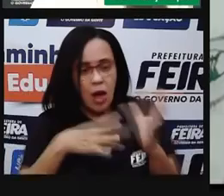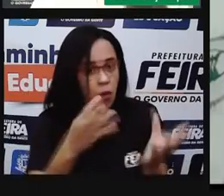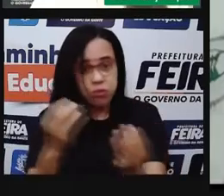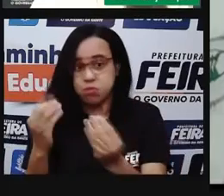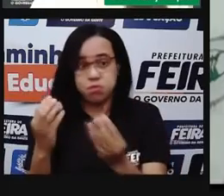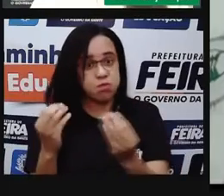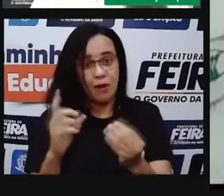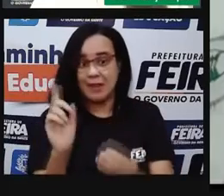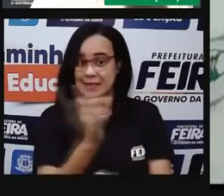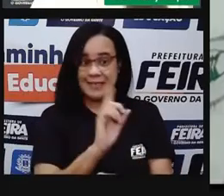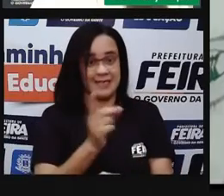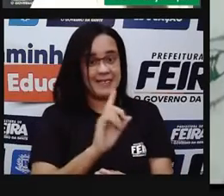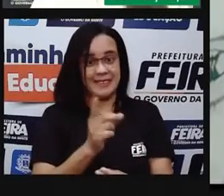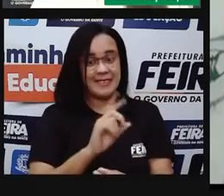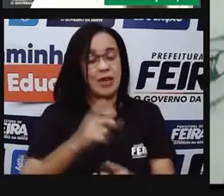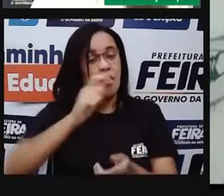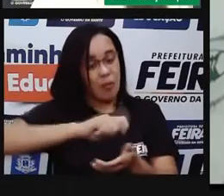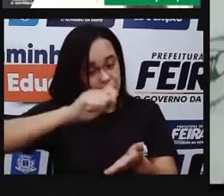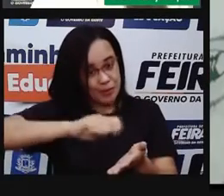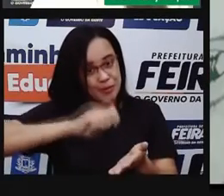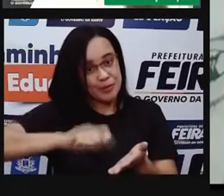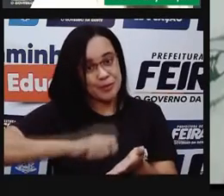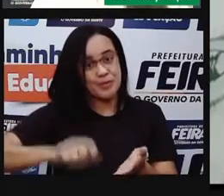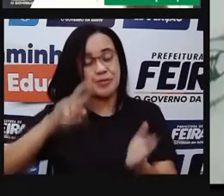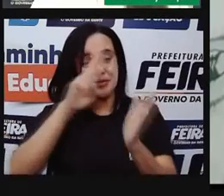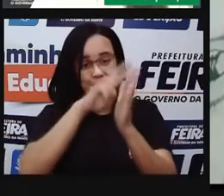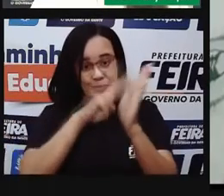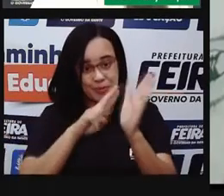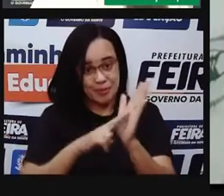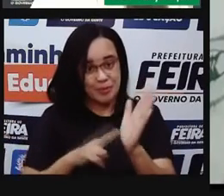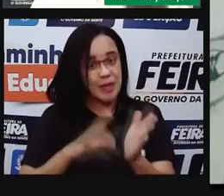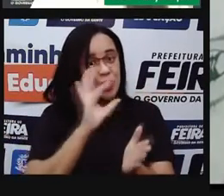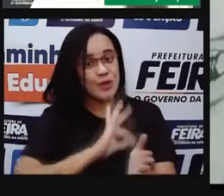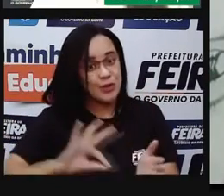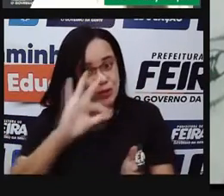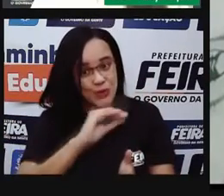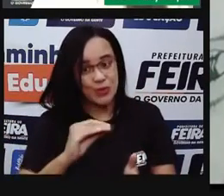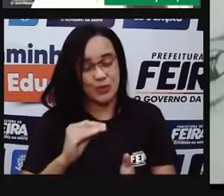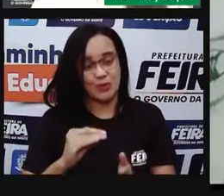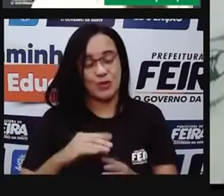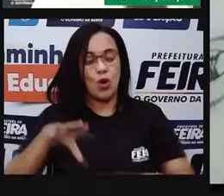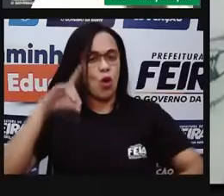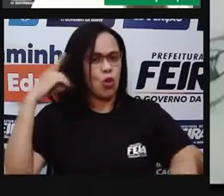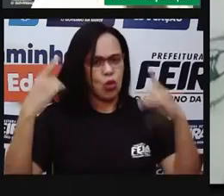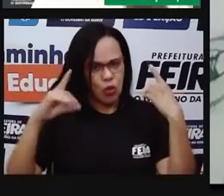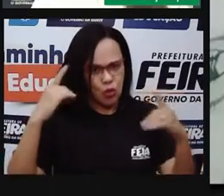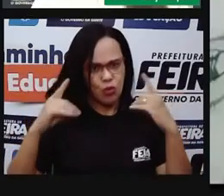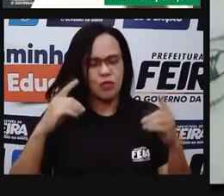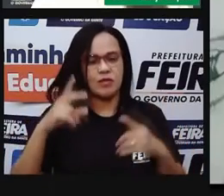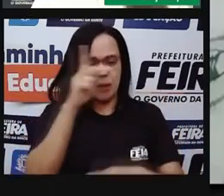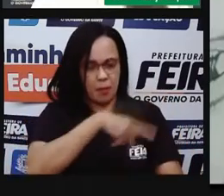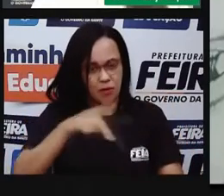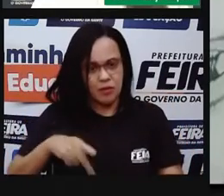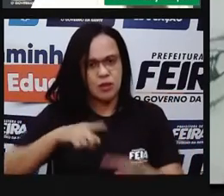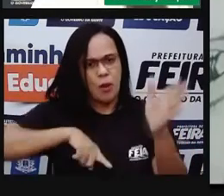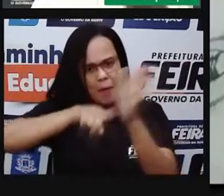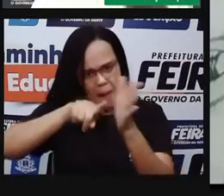todas as dúvidas. Estudar é uma porta aberta para o próprio crescimento e